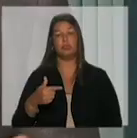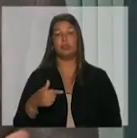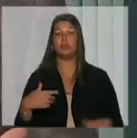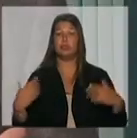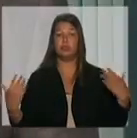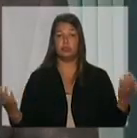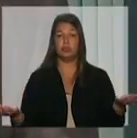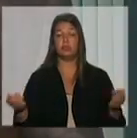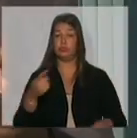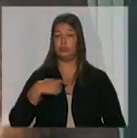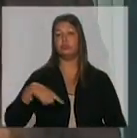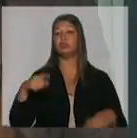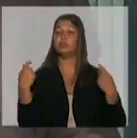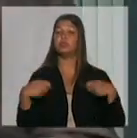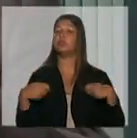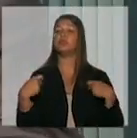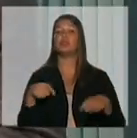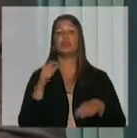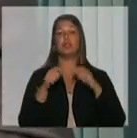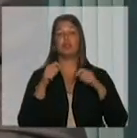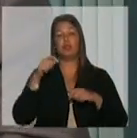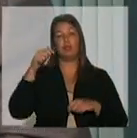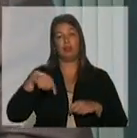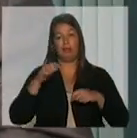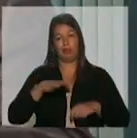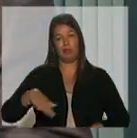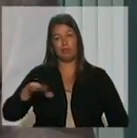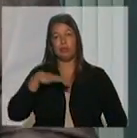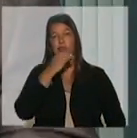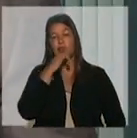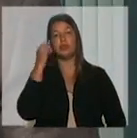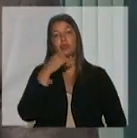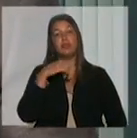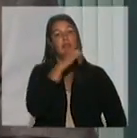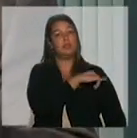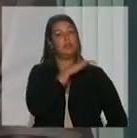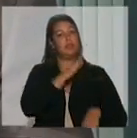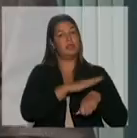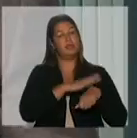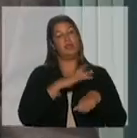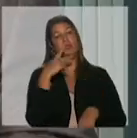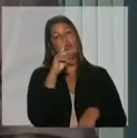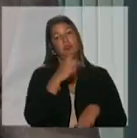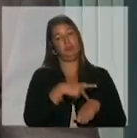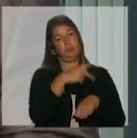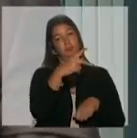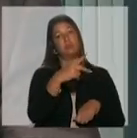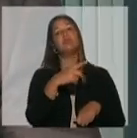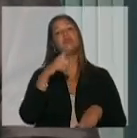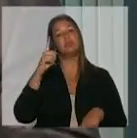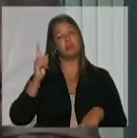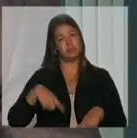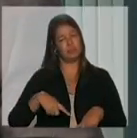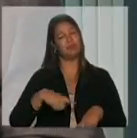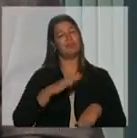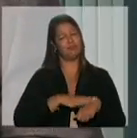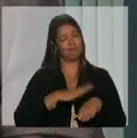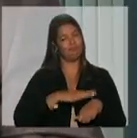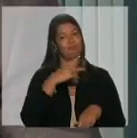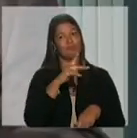maior. Então, é disso que nós precisamos da área de energia. O Rio de Janeiro é dependente do petróleo,